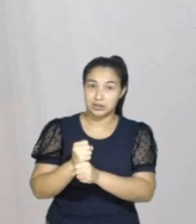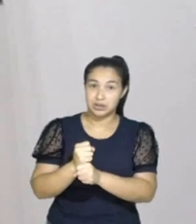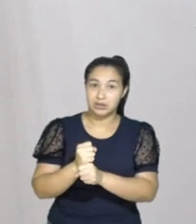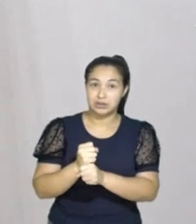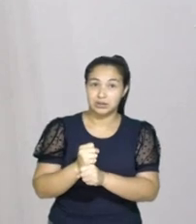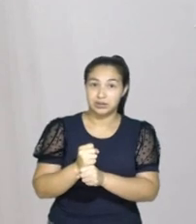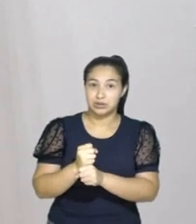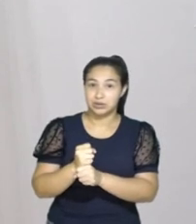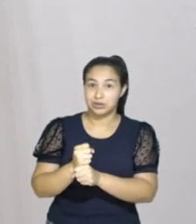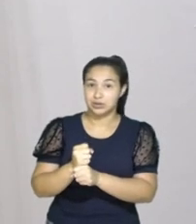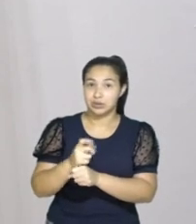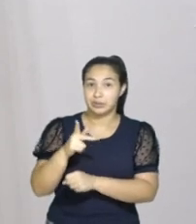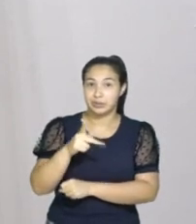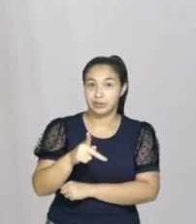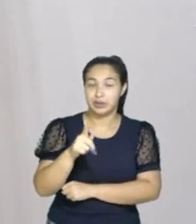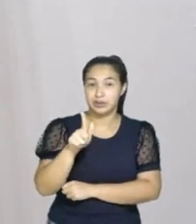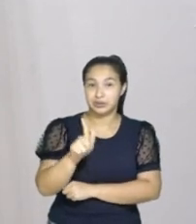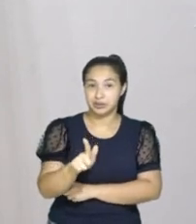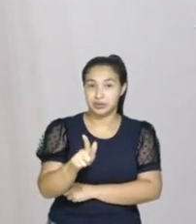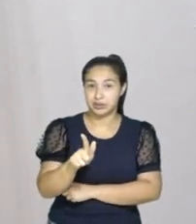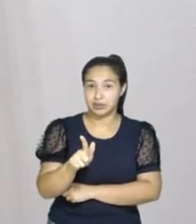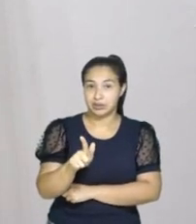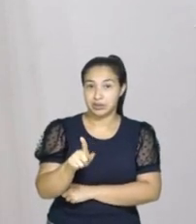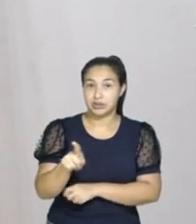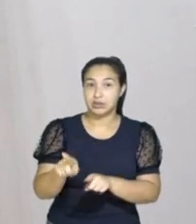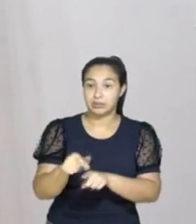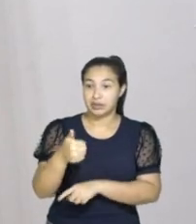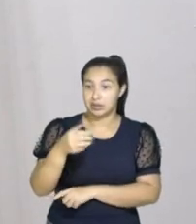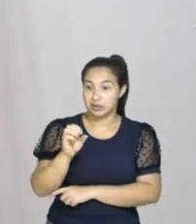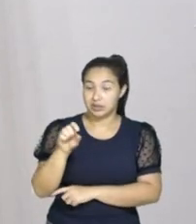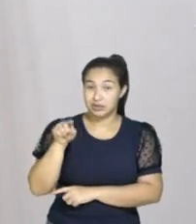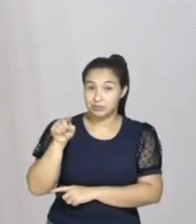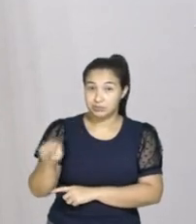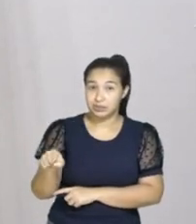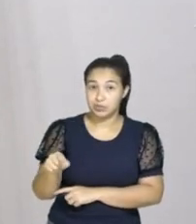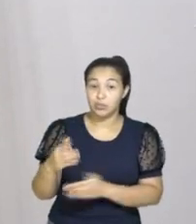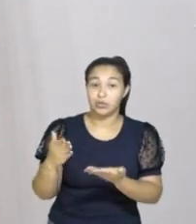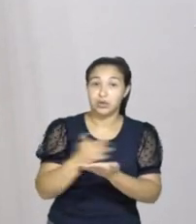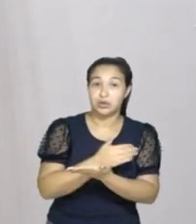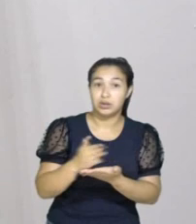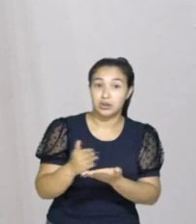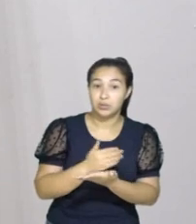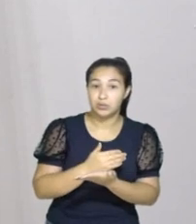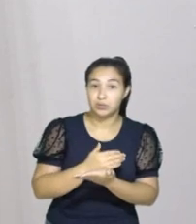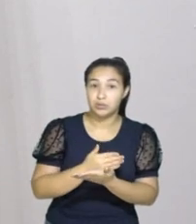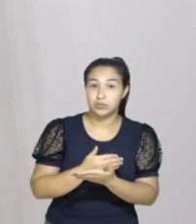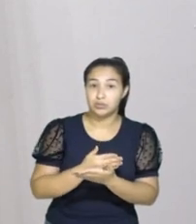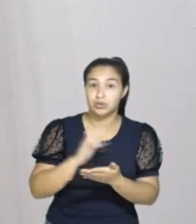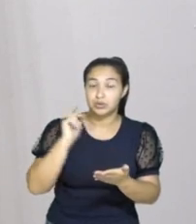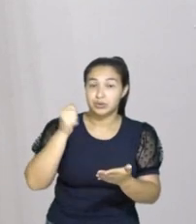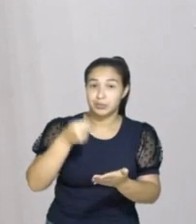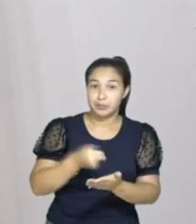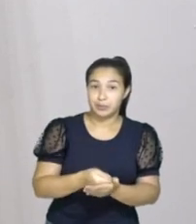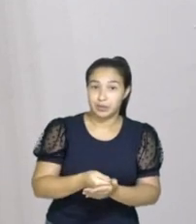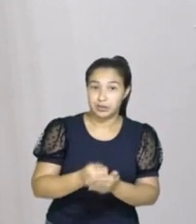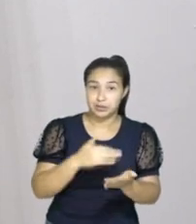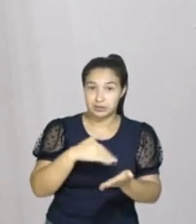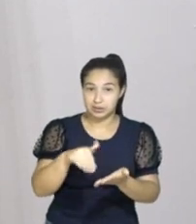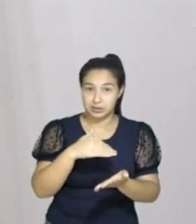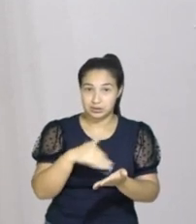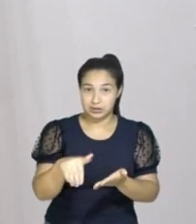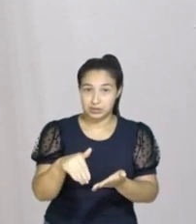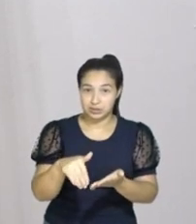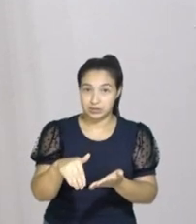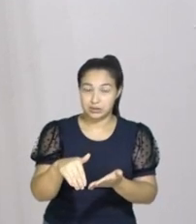que chegou a 10 mil reais e as grades enquanto que as gratificações pagas nas secretarias